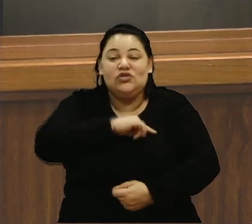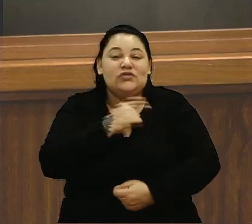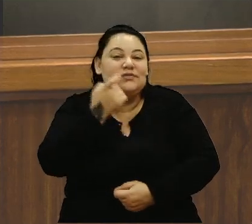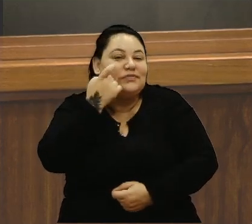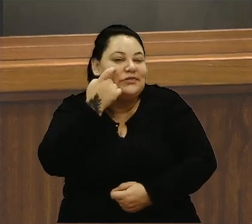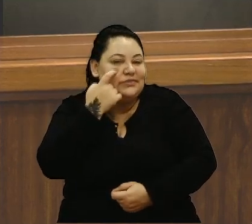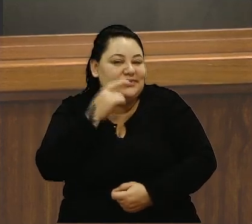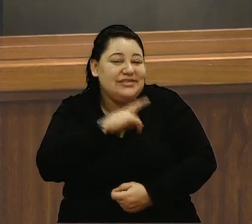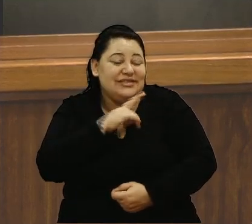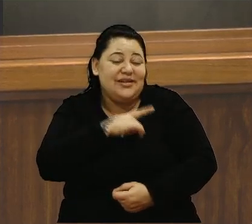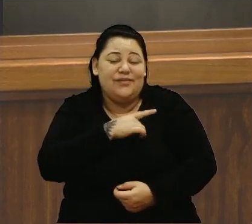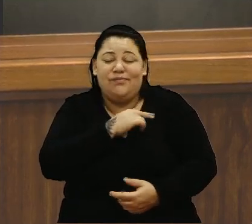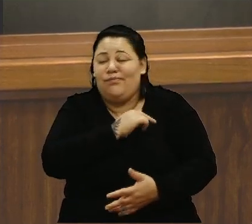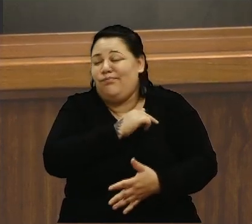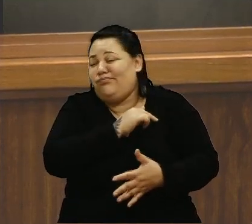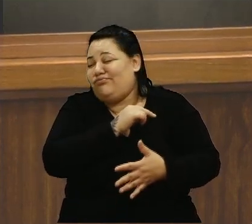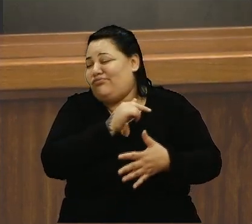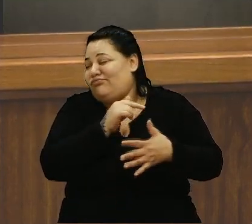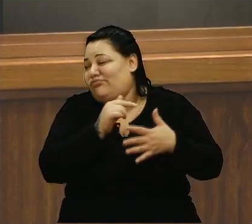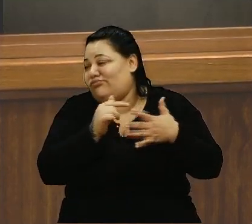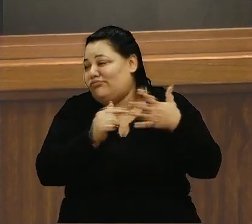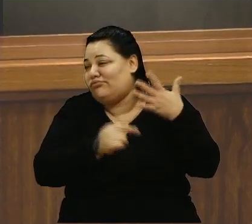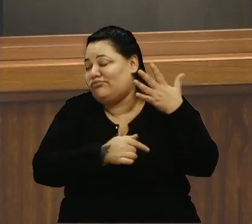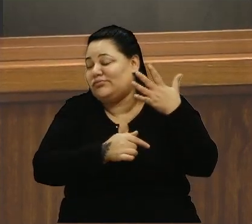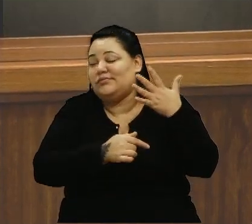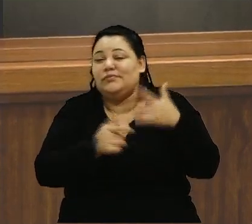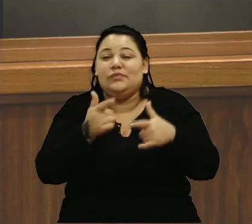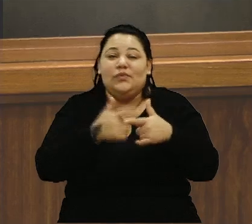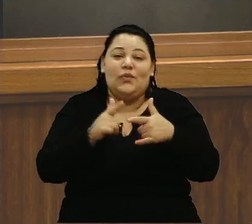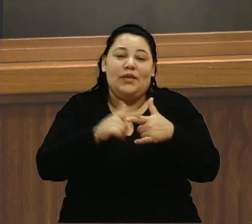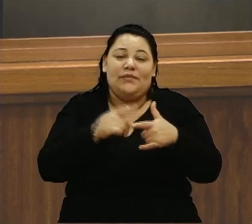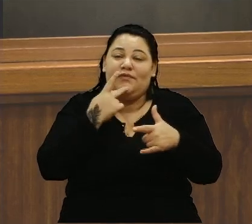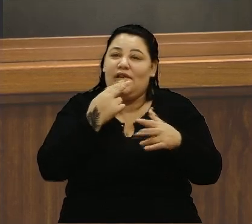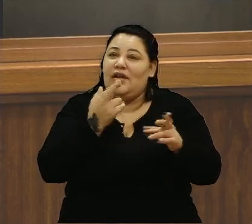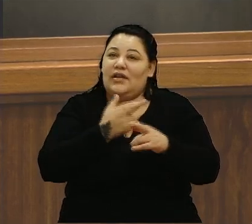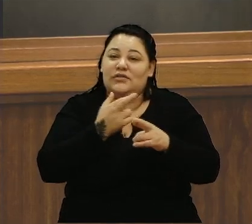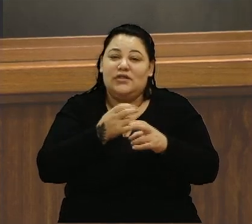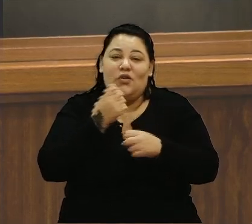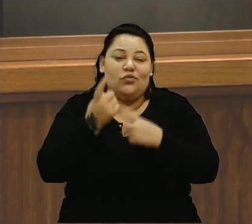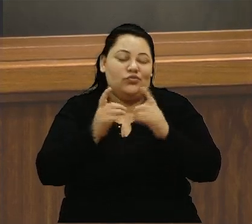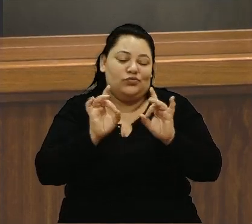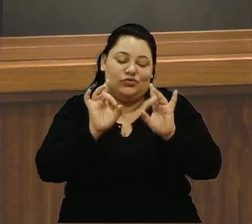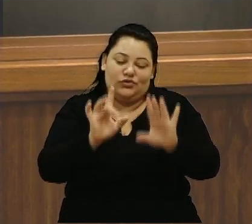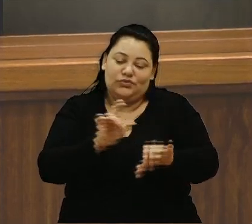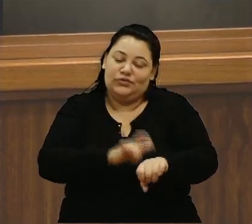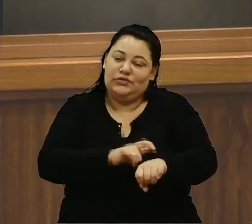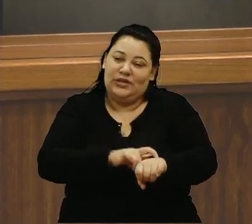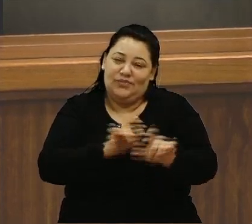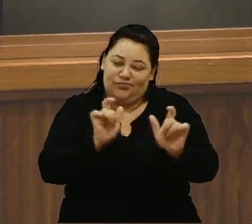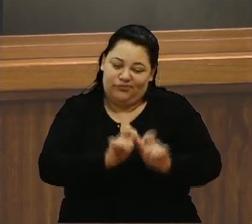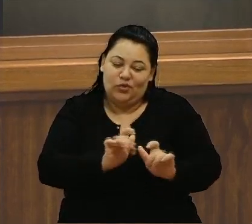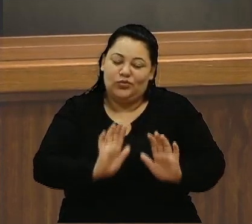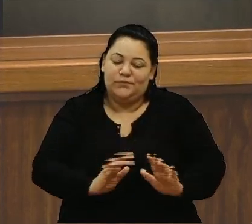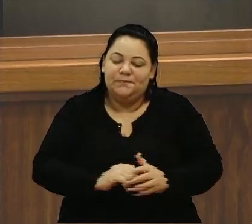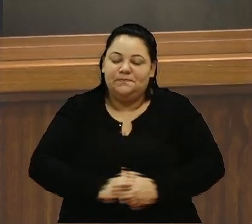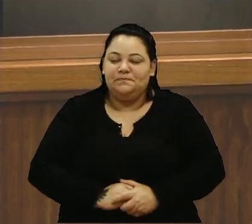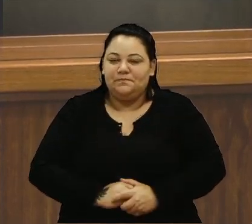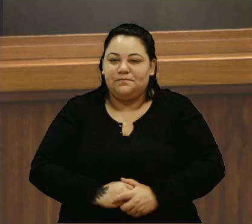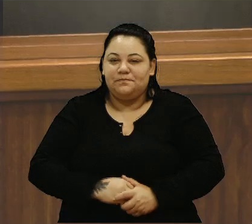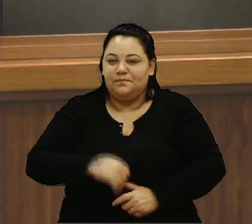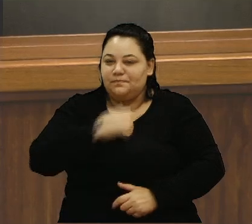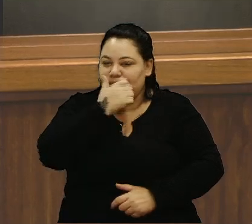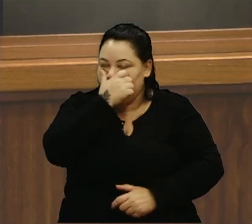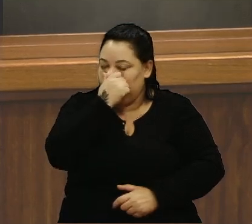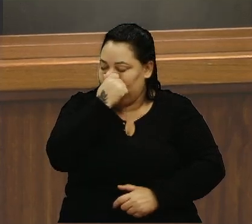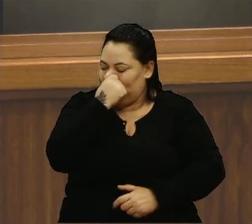existem inúmeros problemas, vou relacionar só alguns pelo tempo. As agentes